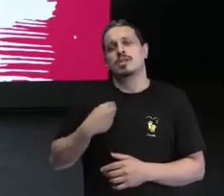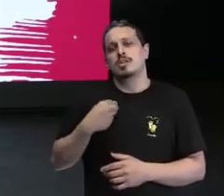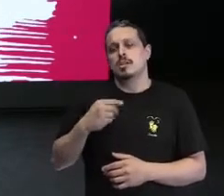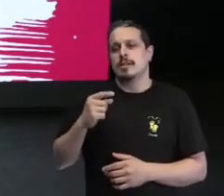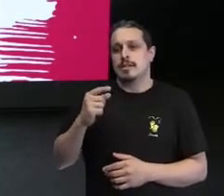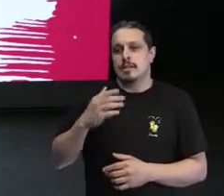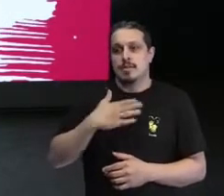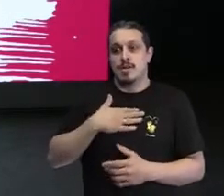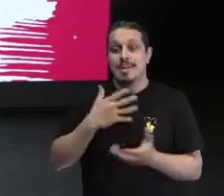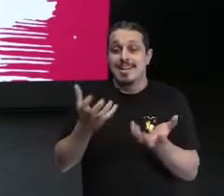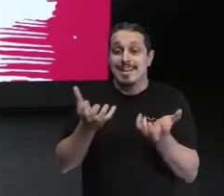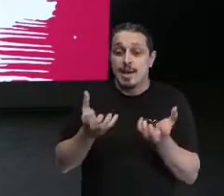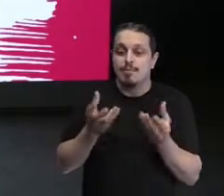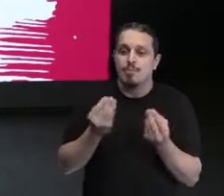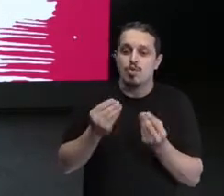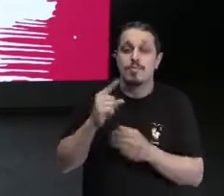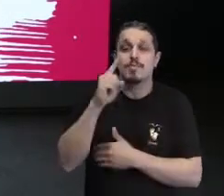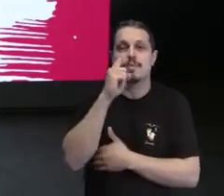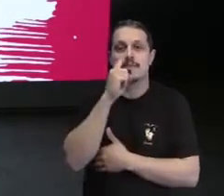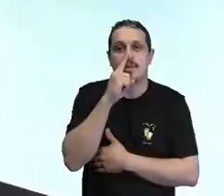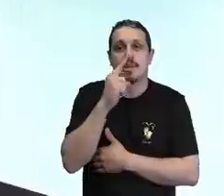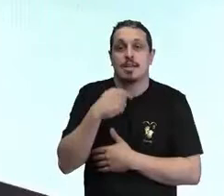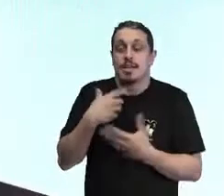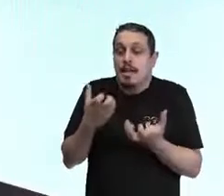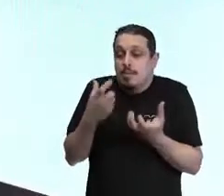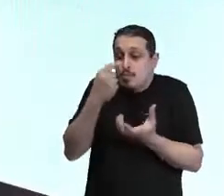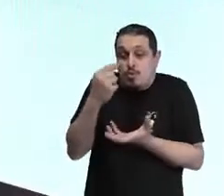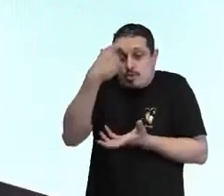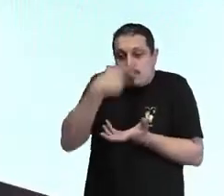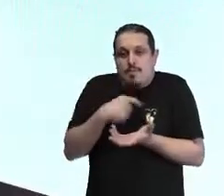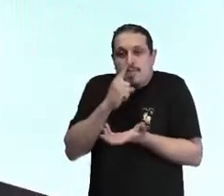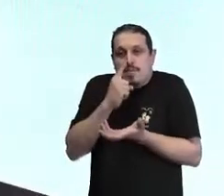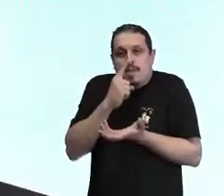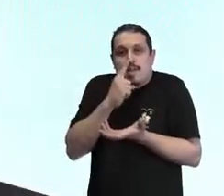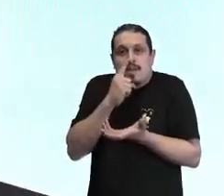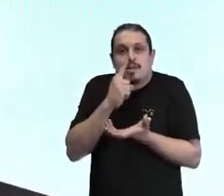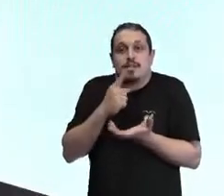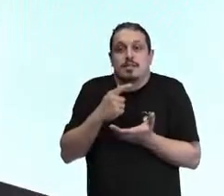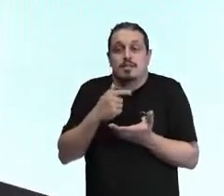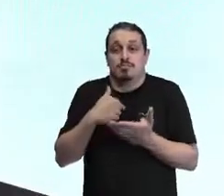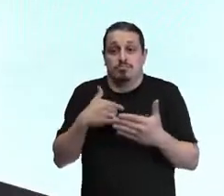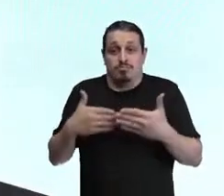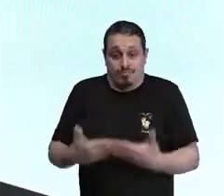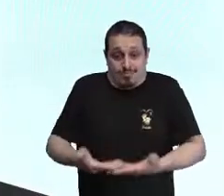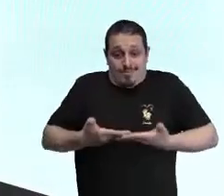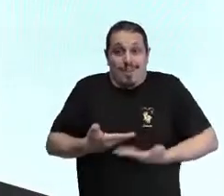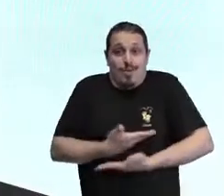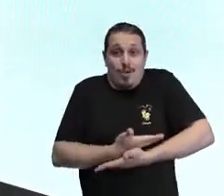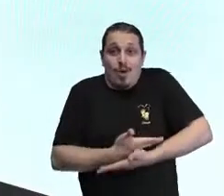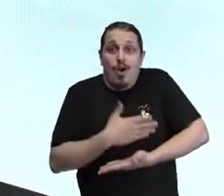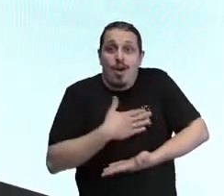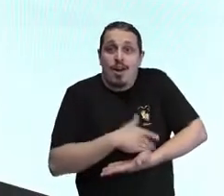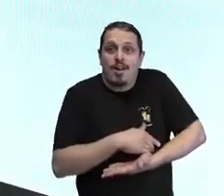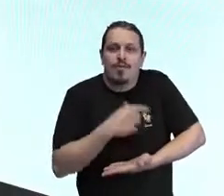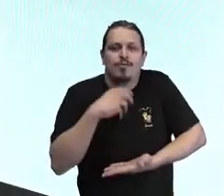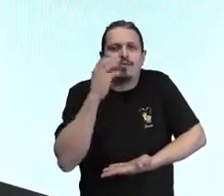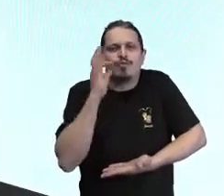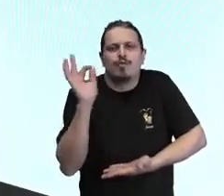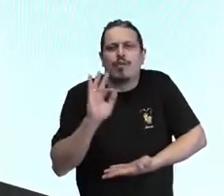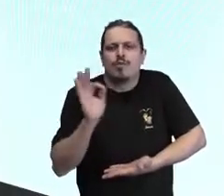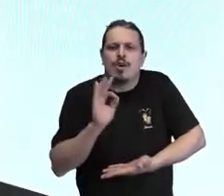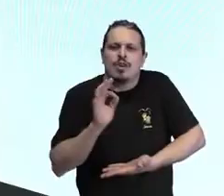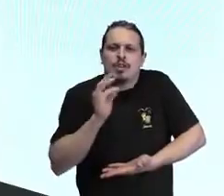mãe. Lá em 2008, caiu no meu colo um bebezinho, gordinho, de quase 4